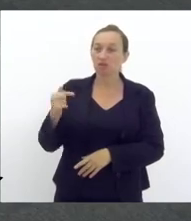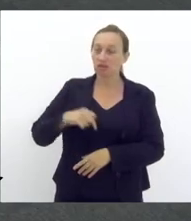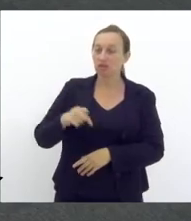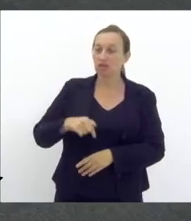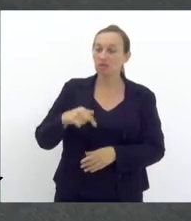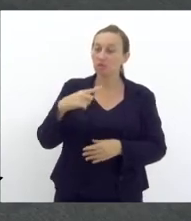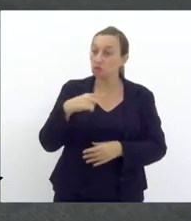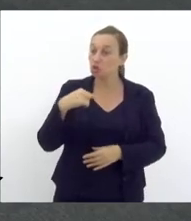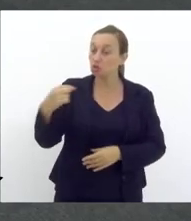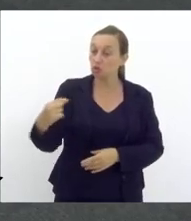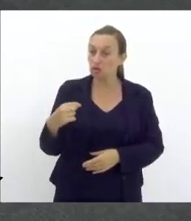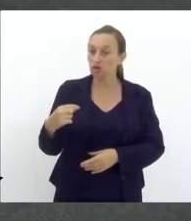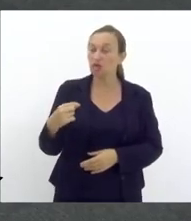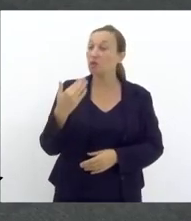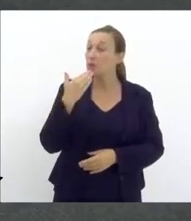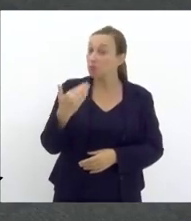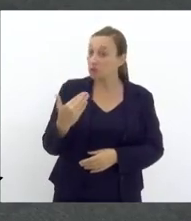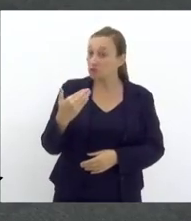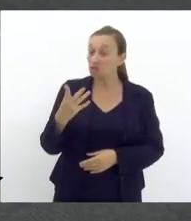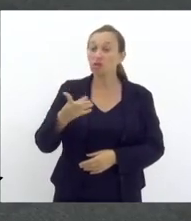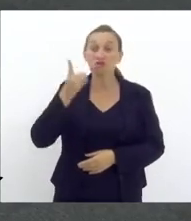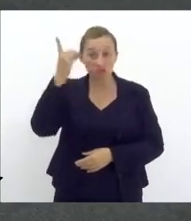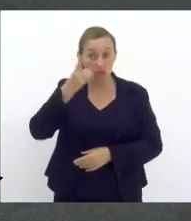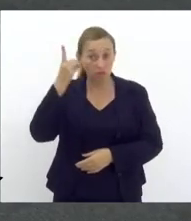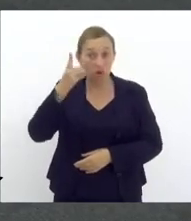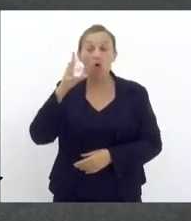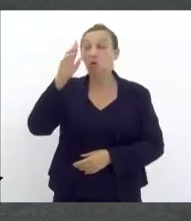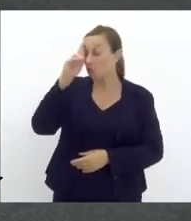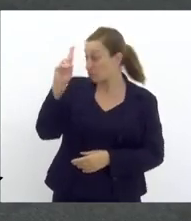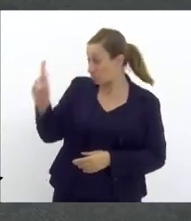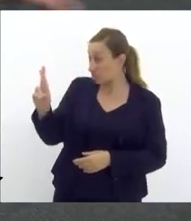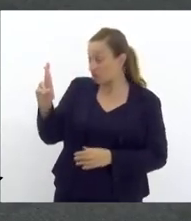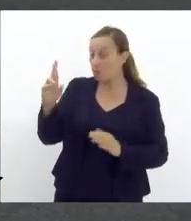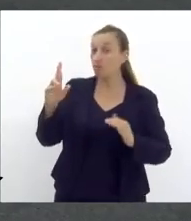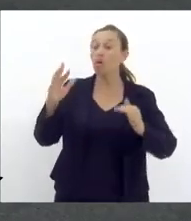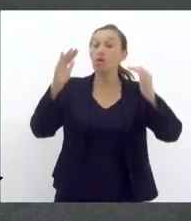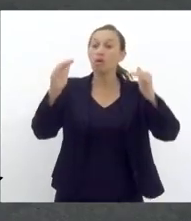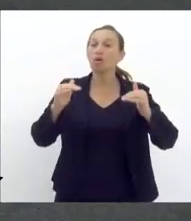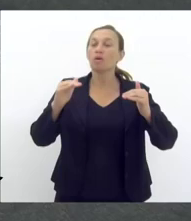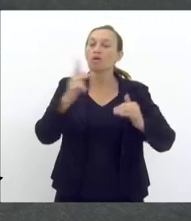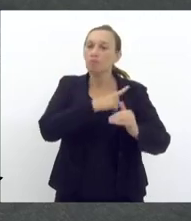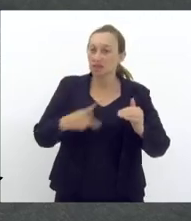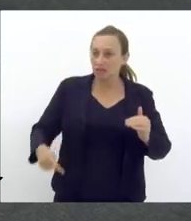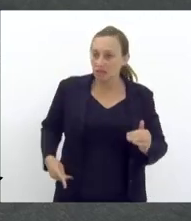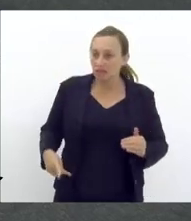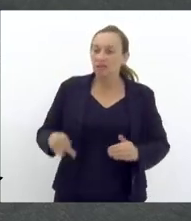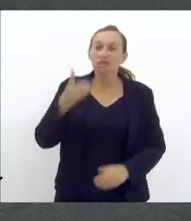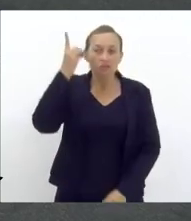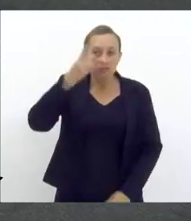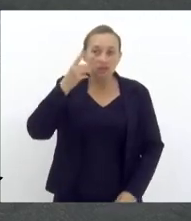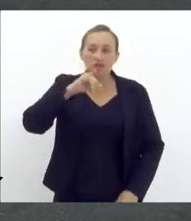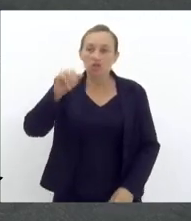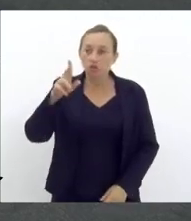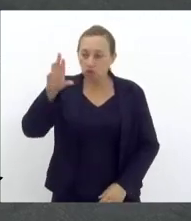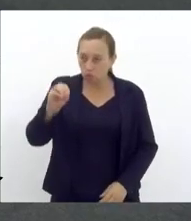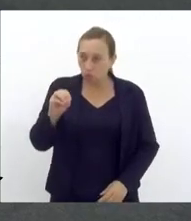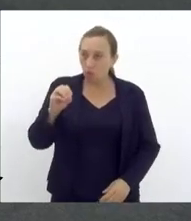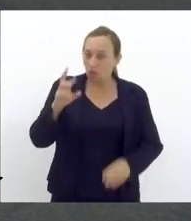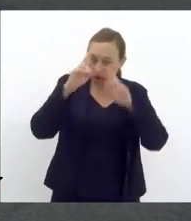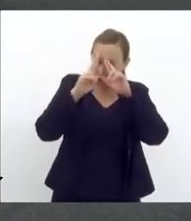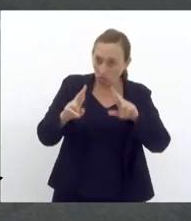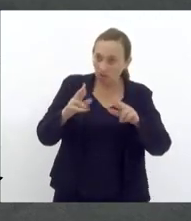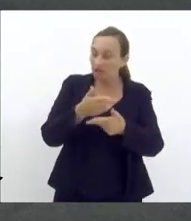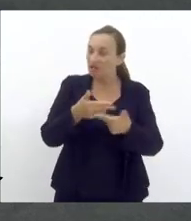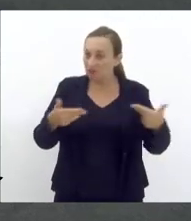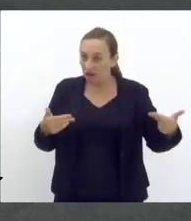eleitos e vamos pedir aos deputados como vossa excelência Presidente como Deputado Júlio Rocha que vota a dizer que é um deputado que respeita e como